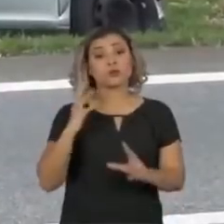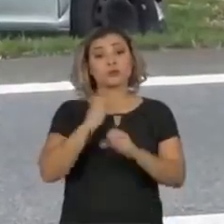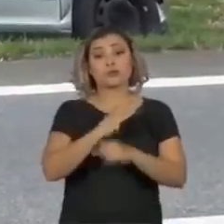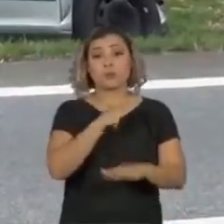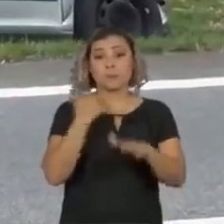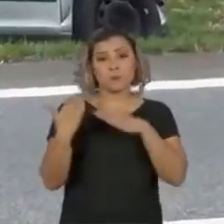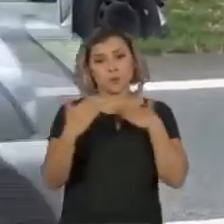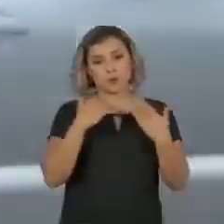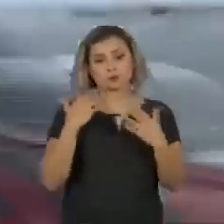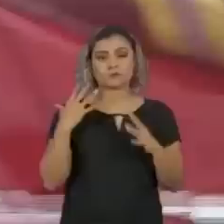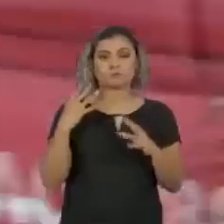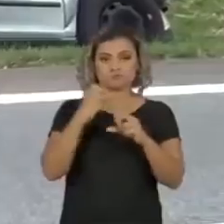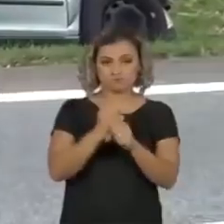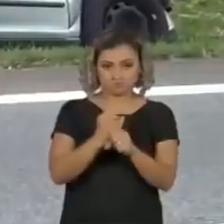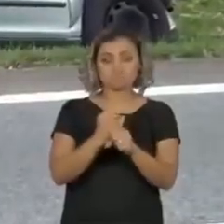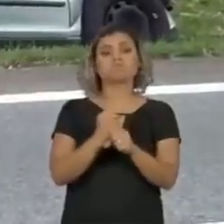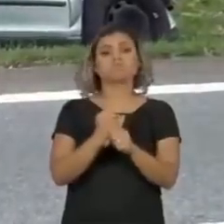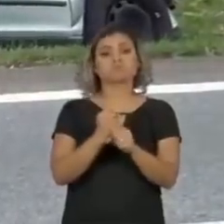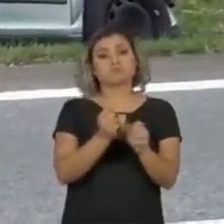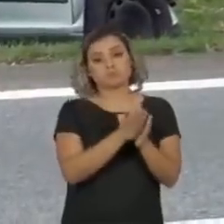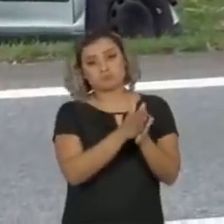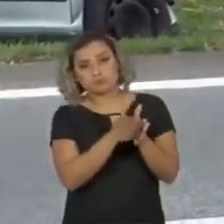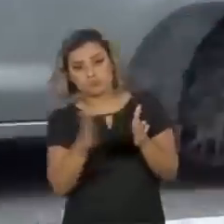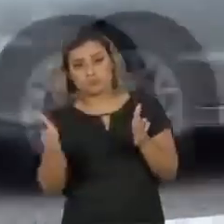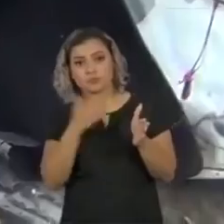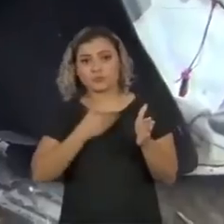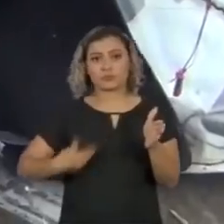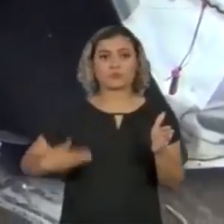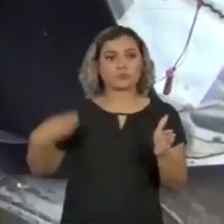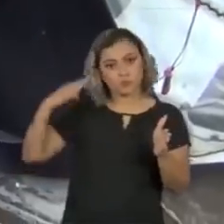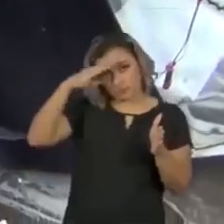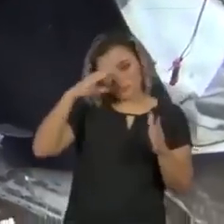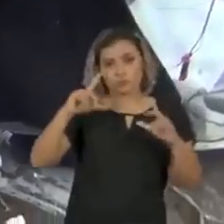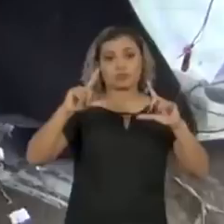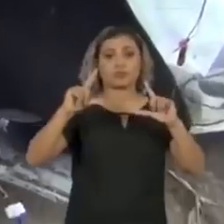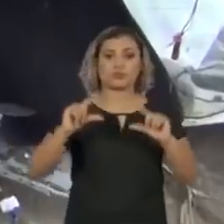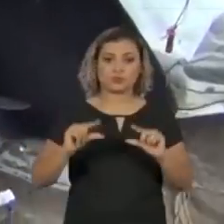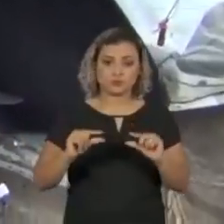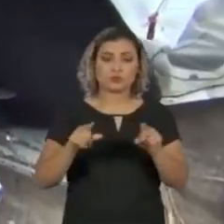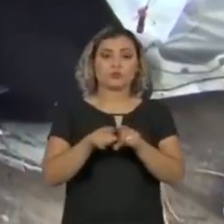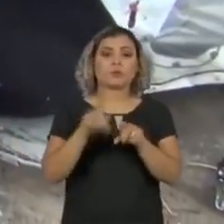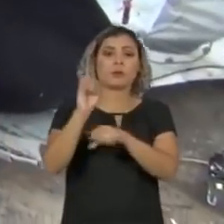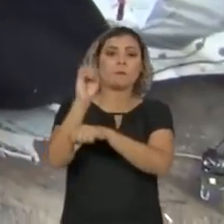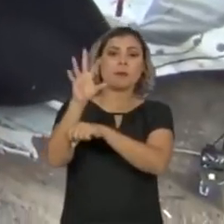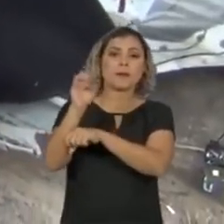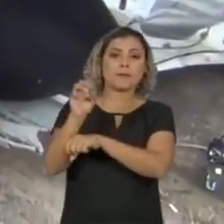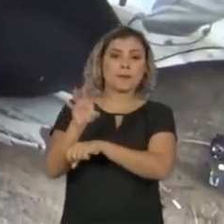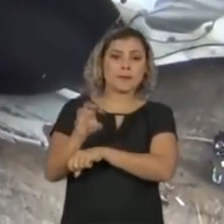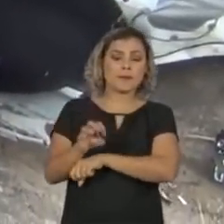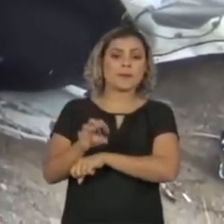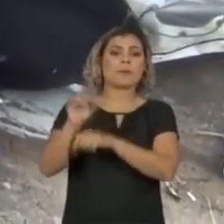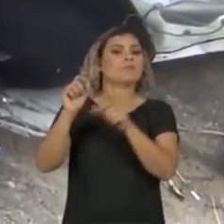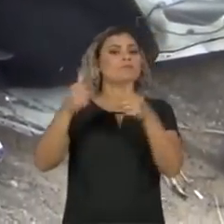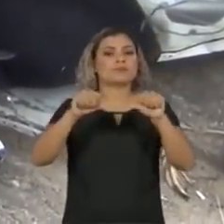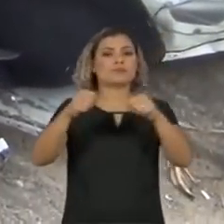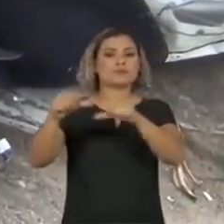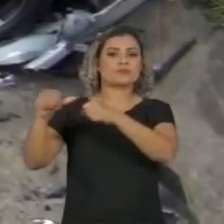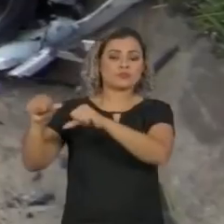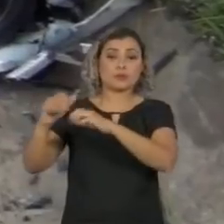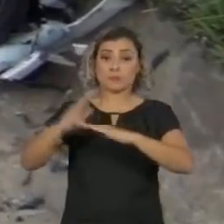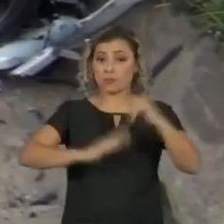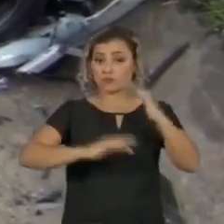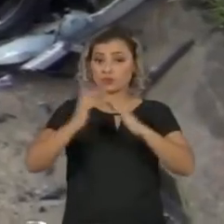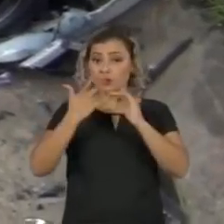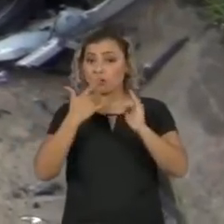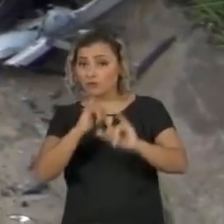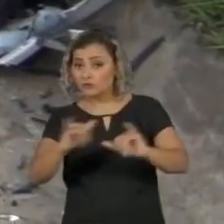mortes coincidiu com o primeiro ano do governo Bolsonaro, que reduziu o uso de radares nessas rodovias. Especialistas dizem